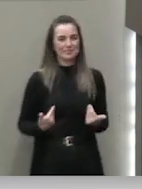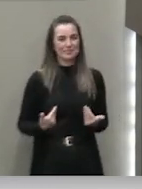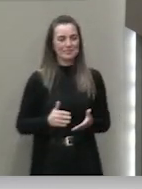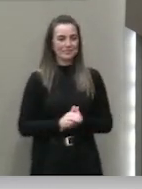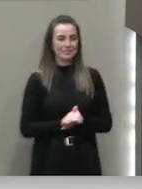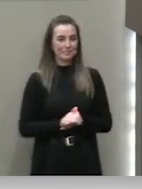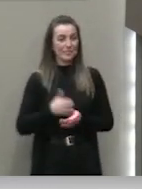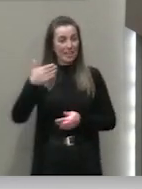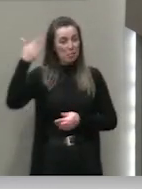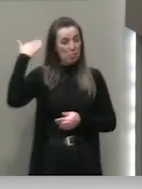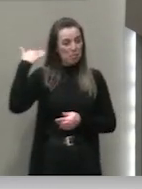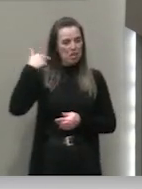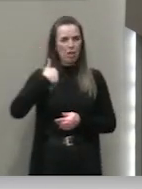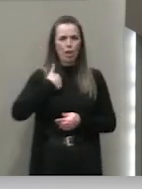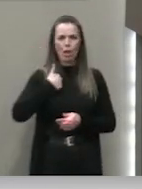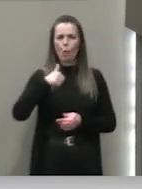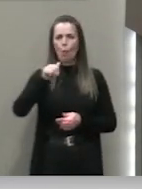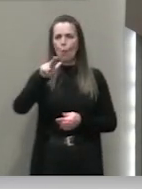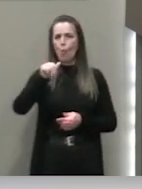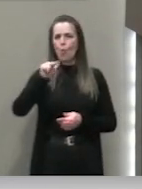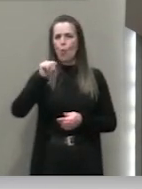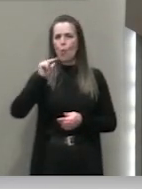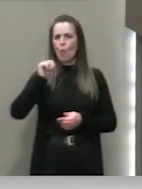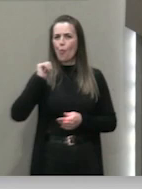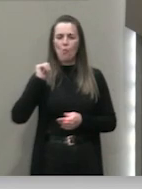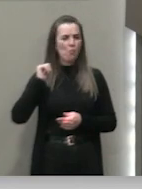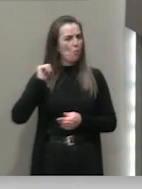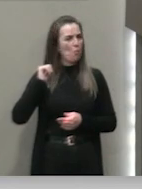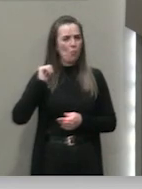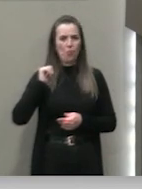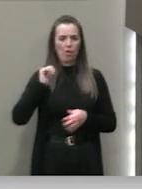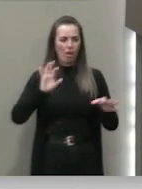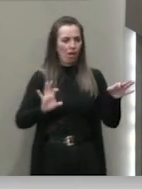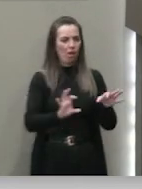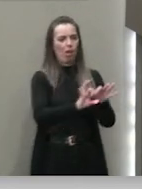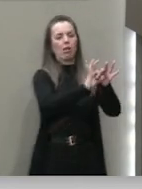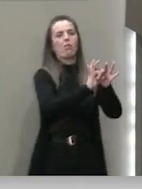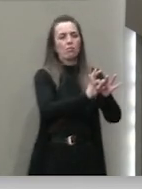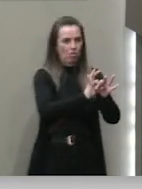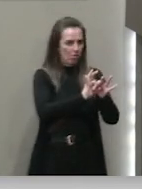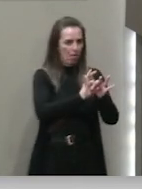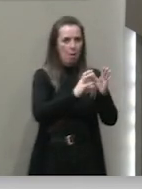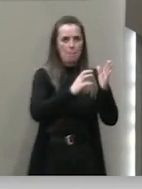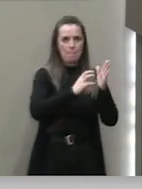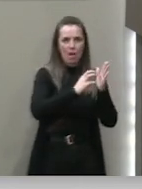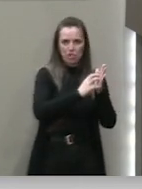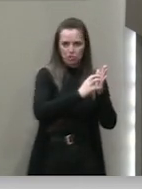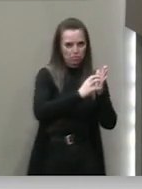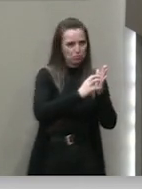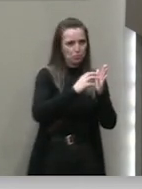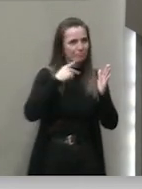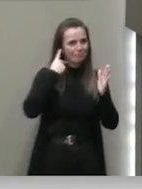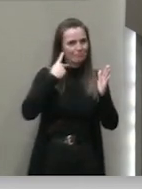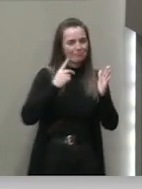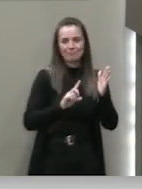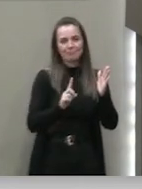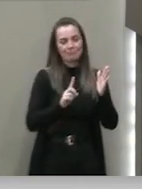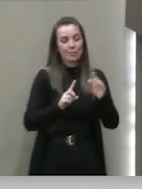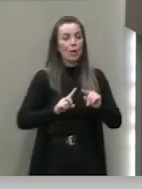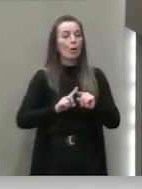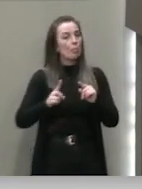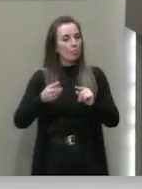ocasião, eu nunca tinha sido filiada a um partido político. Eu só me filiei em